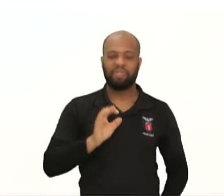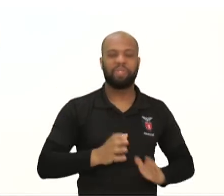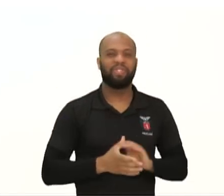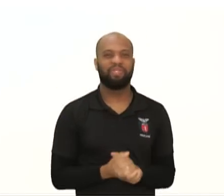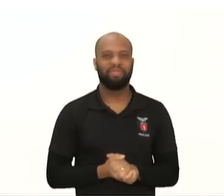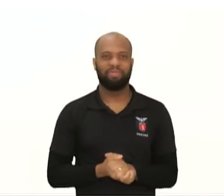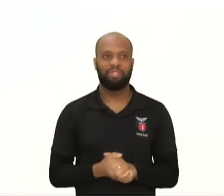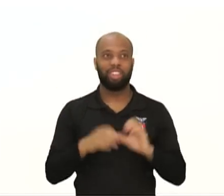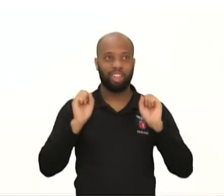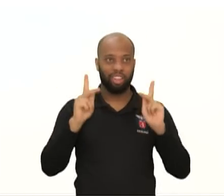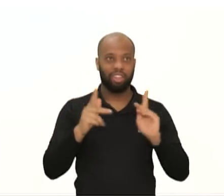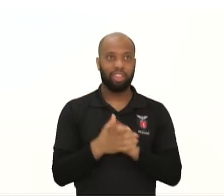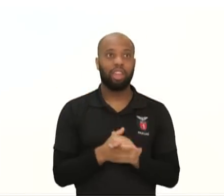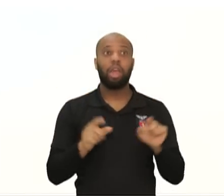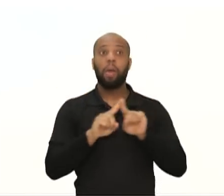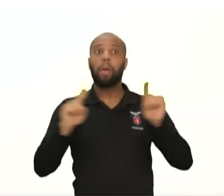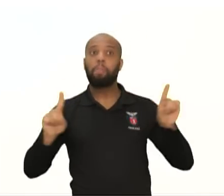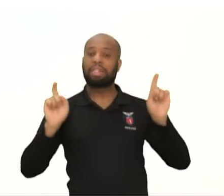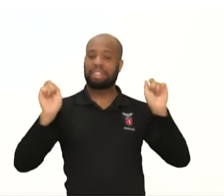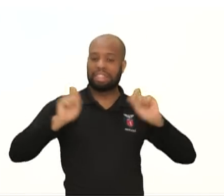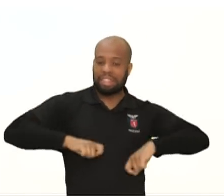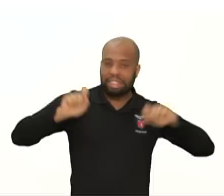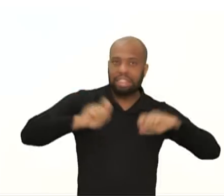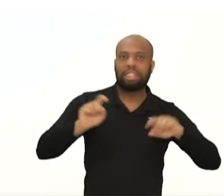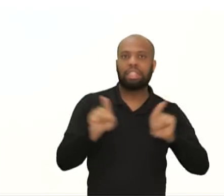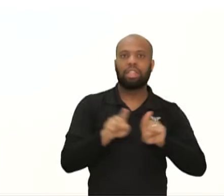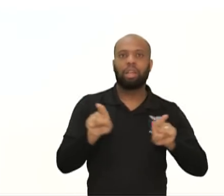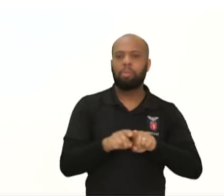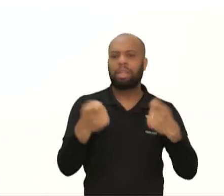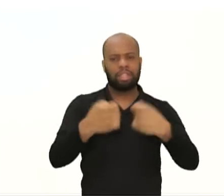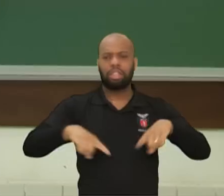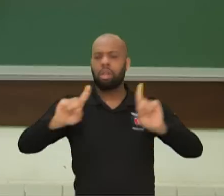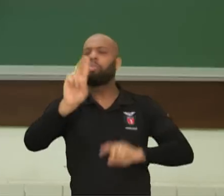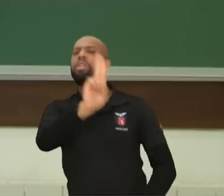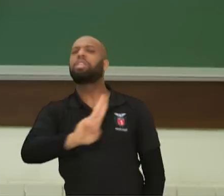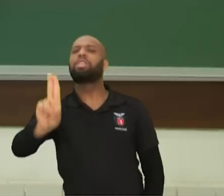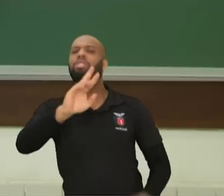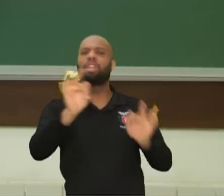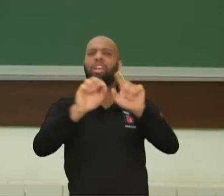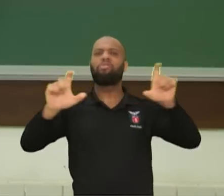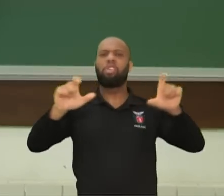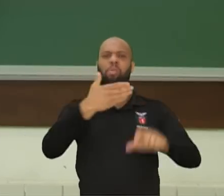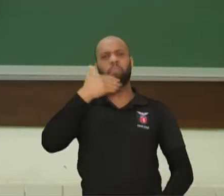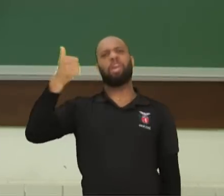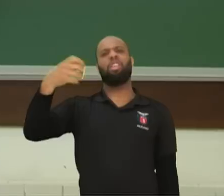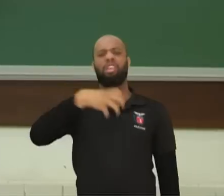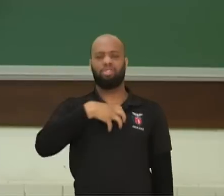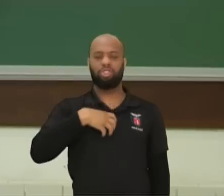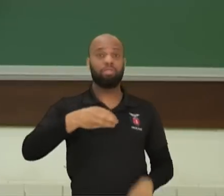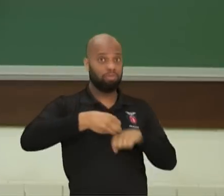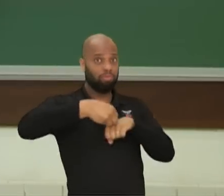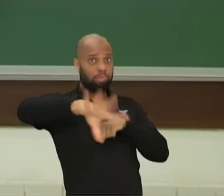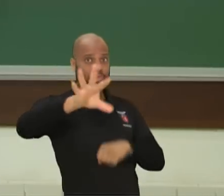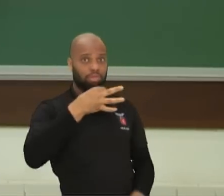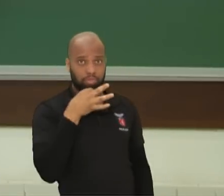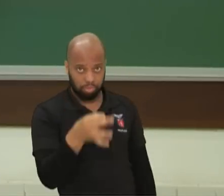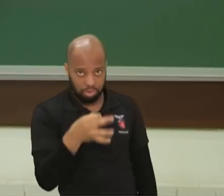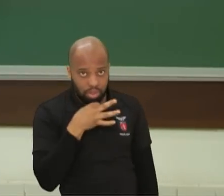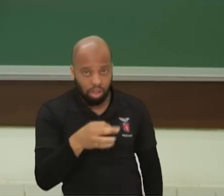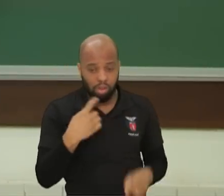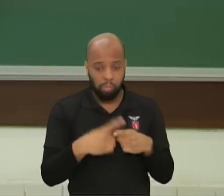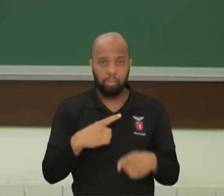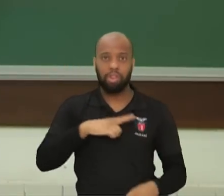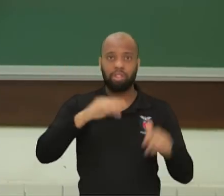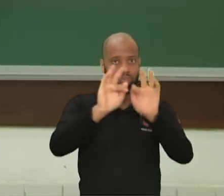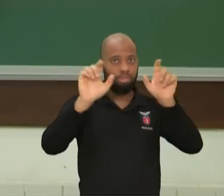33,3%, tá bom? Mas também nós podemos resolver isso sem essa fórmula, que é até melhor. É uma dica da professora. Nós temos